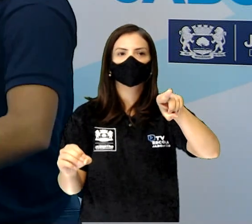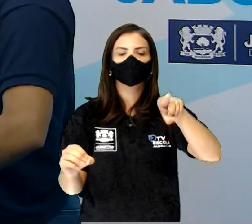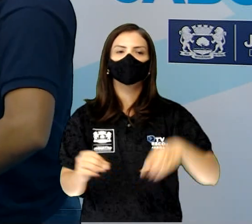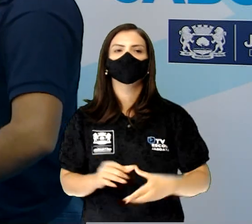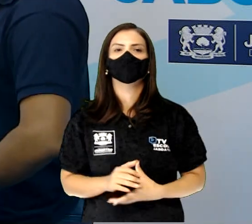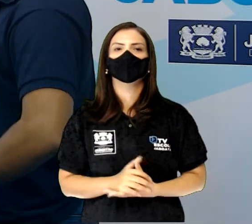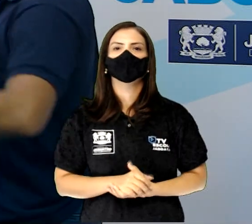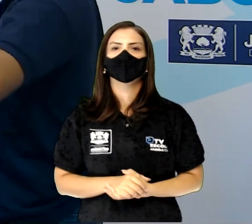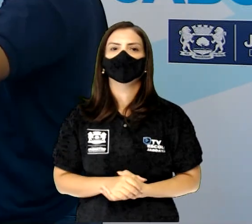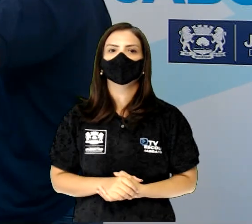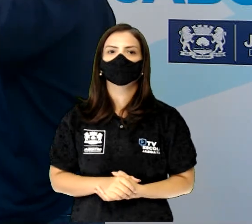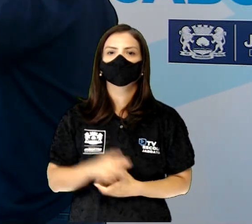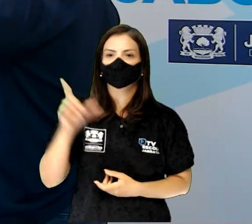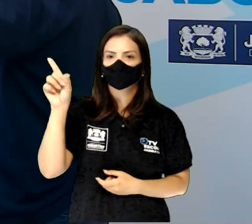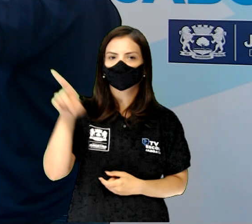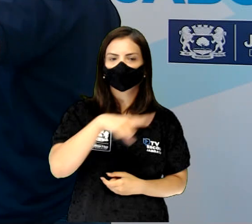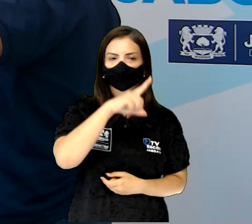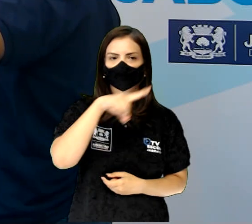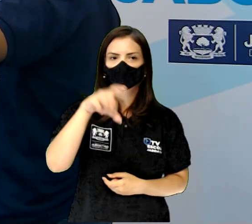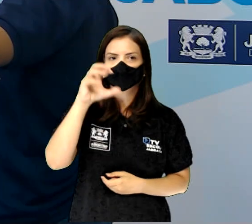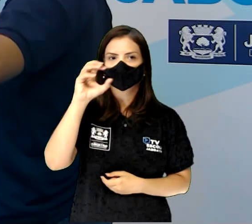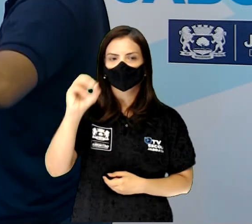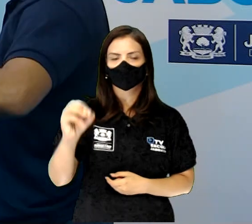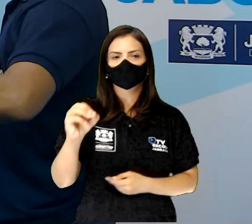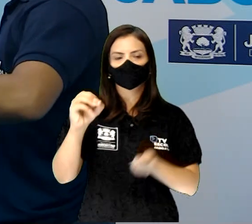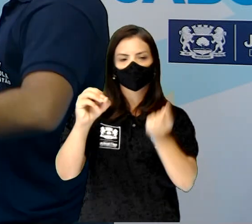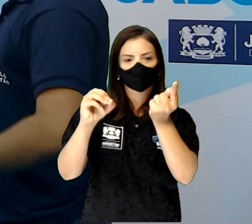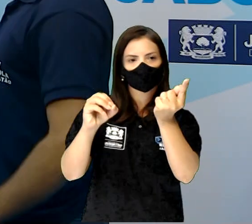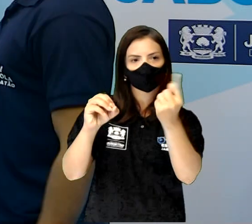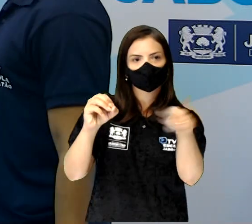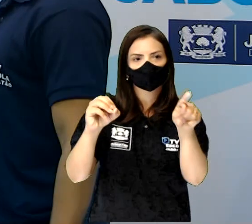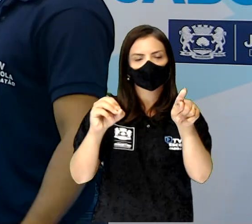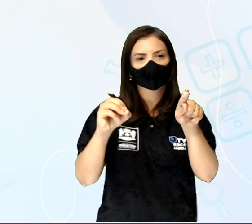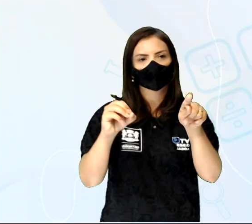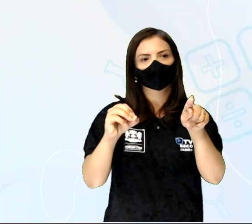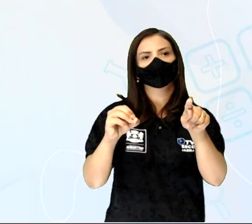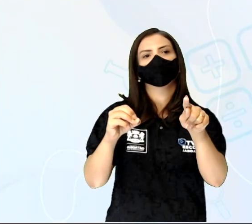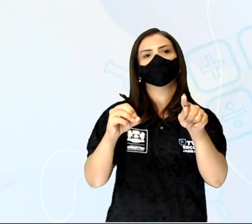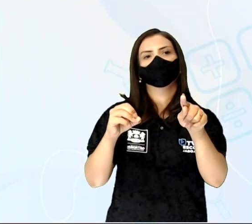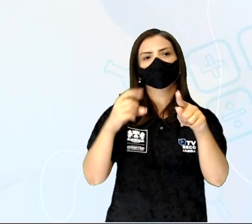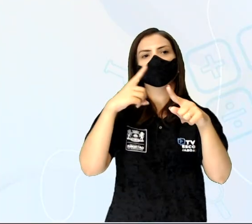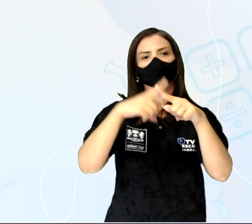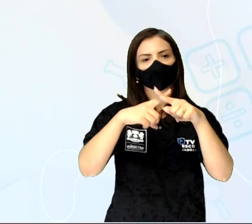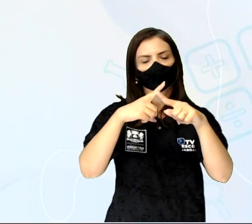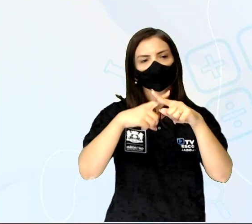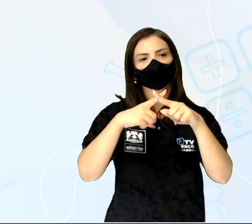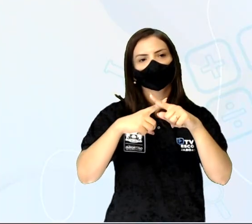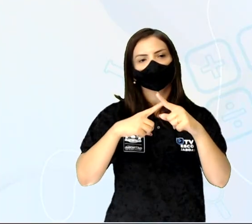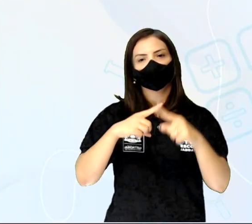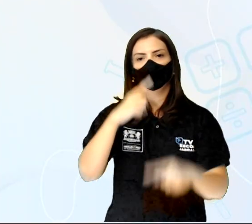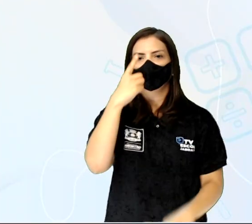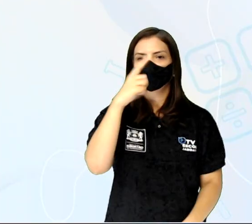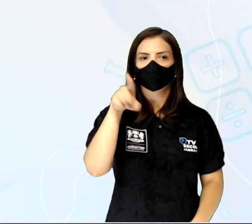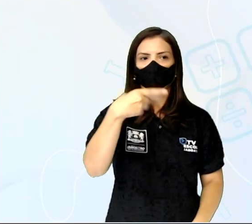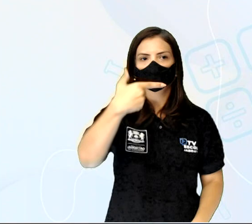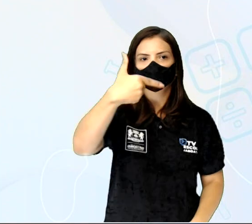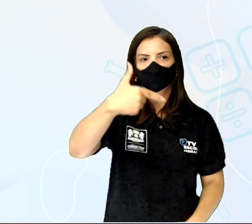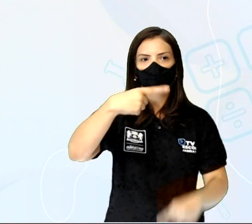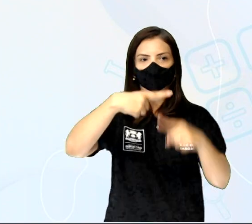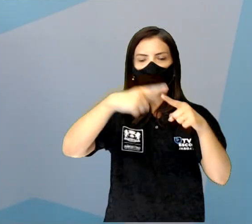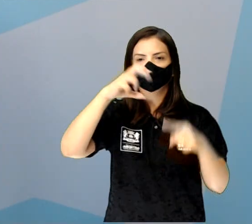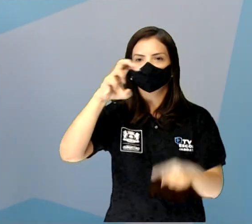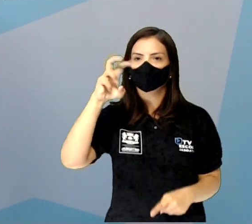Então, cortei um zero e lá eu separei uma casa decimal. E faz o quê? Multiplica também. 1,2 vezes 5 vai dar